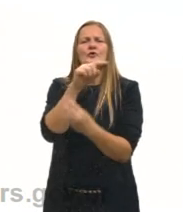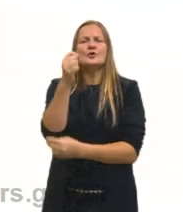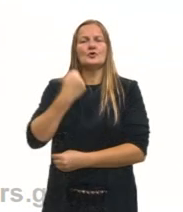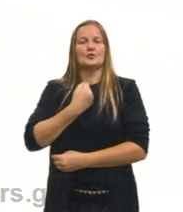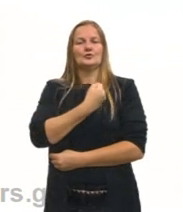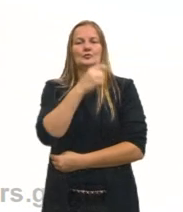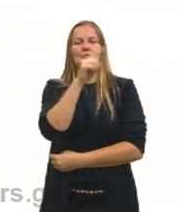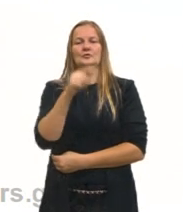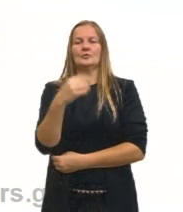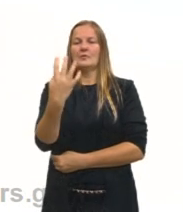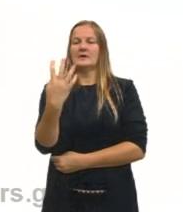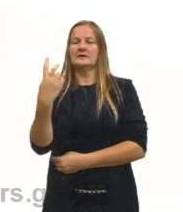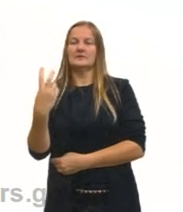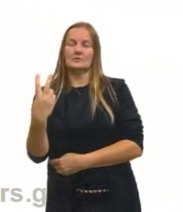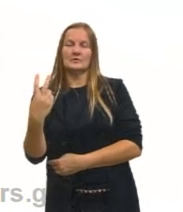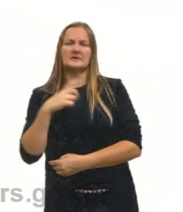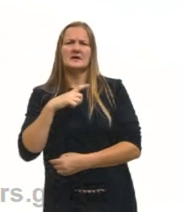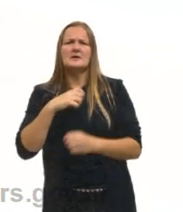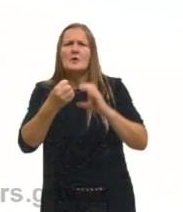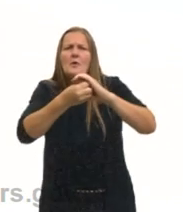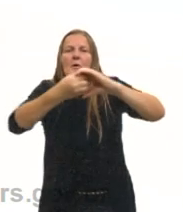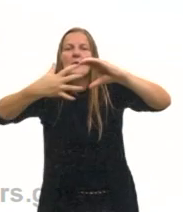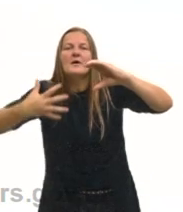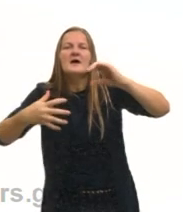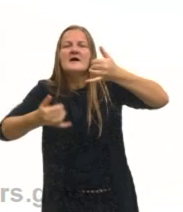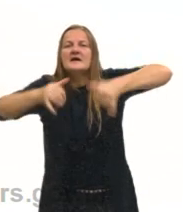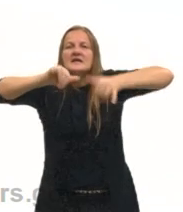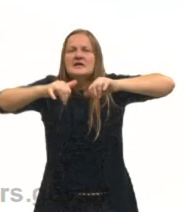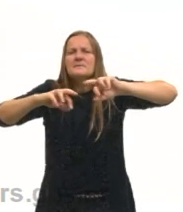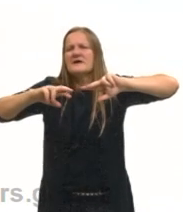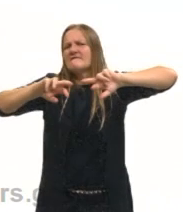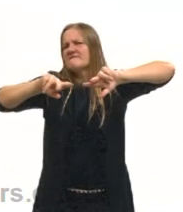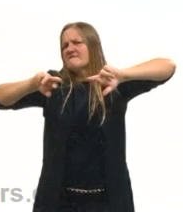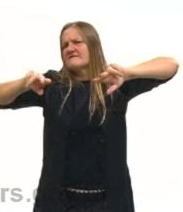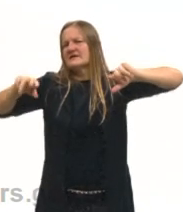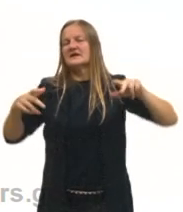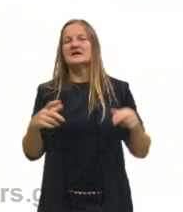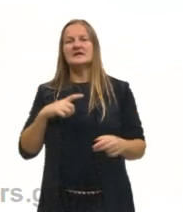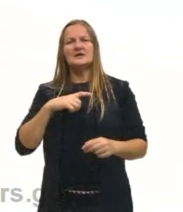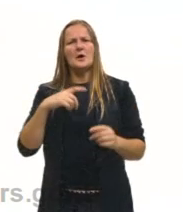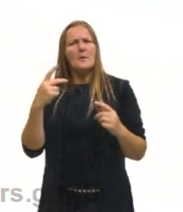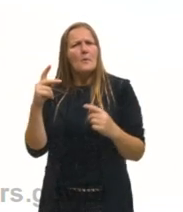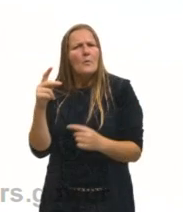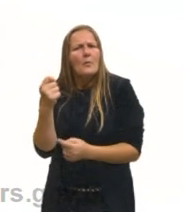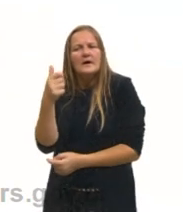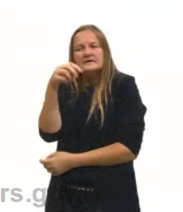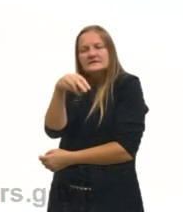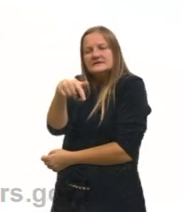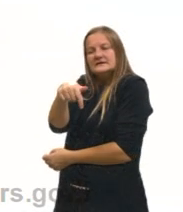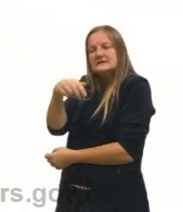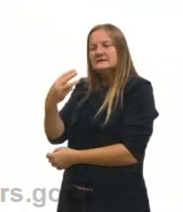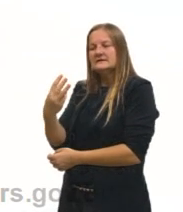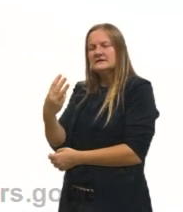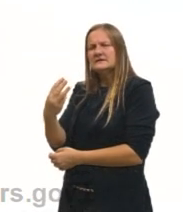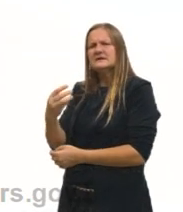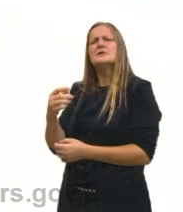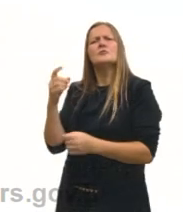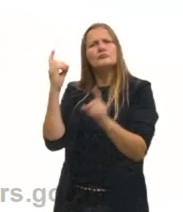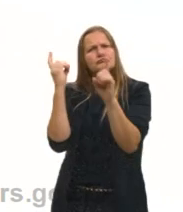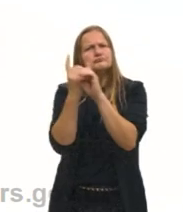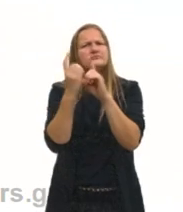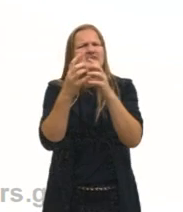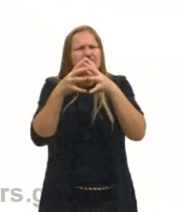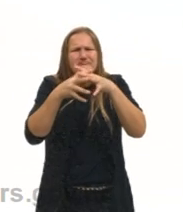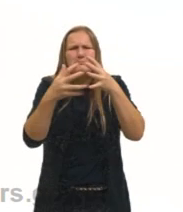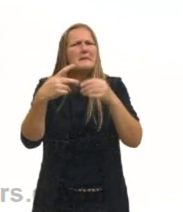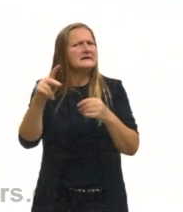Z = 42 tem propriedades químicas e físicas tão parecidas com elemento de 73 que chegaram a ser